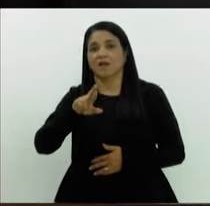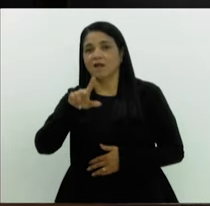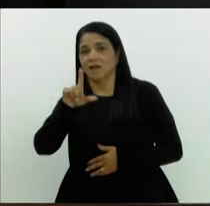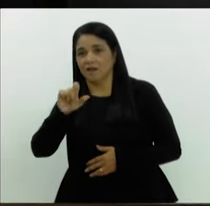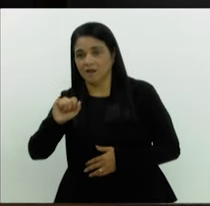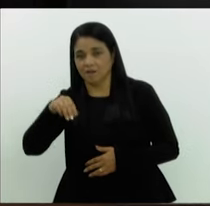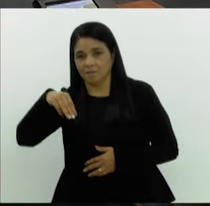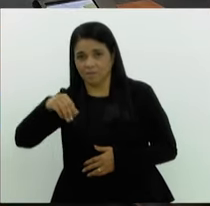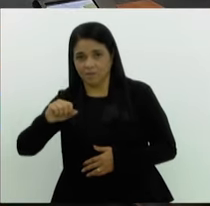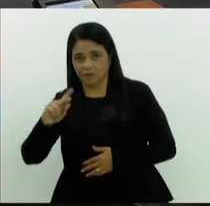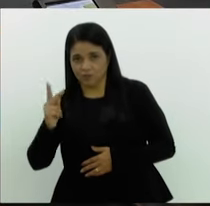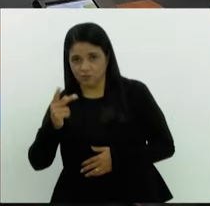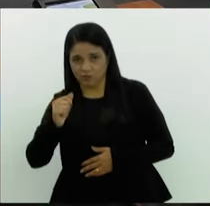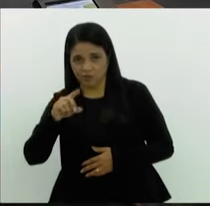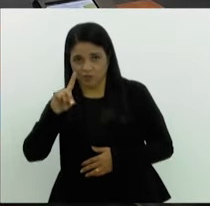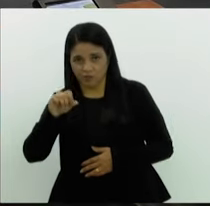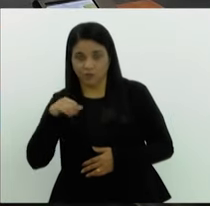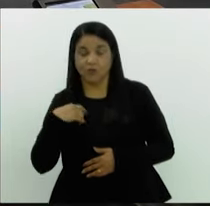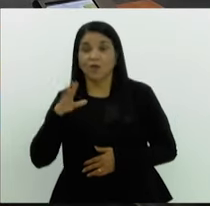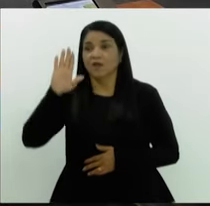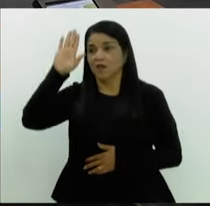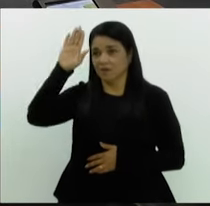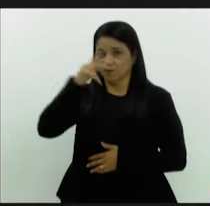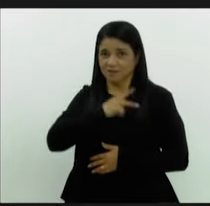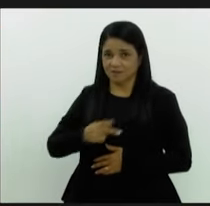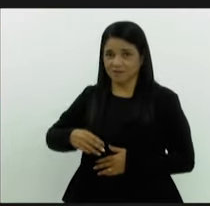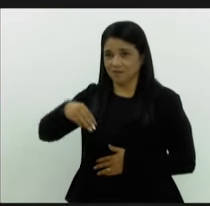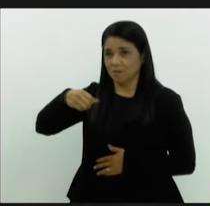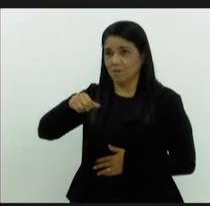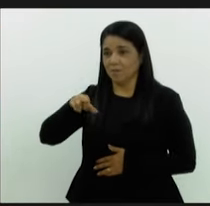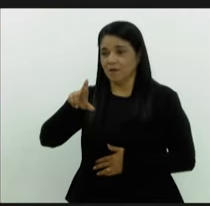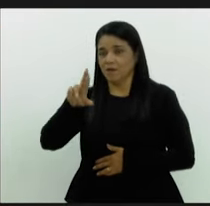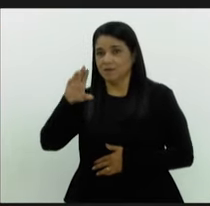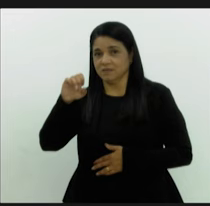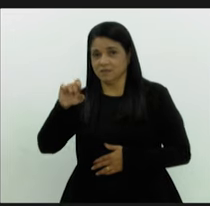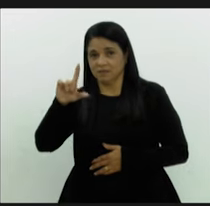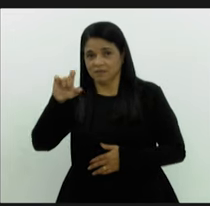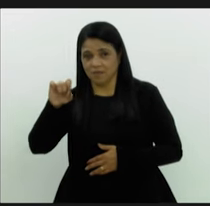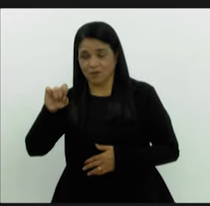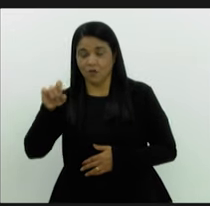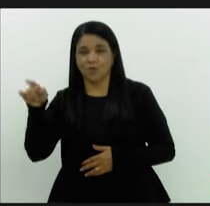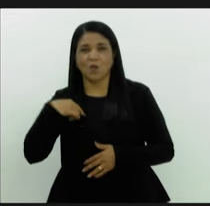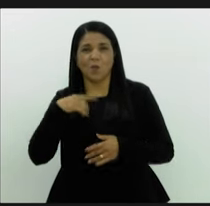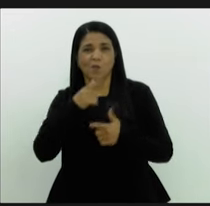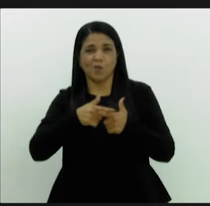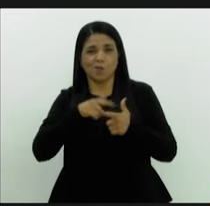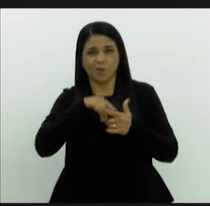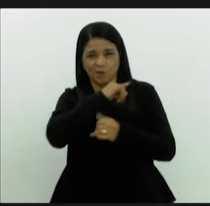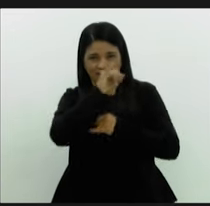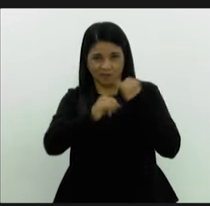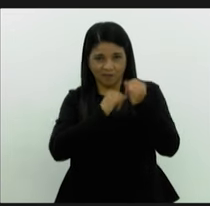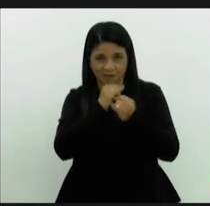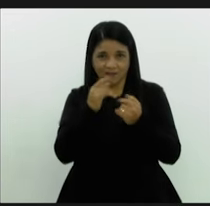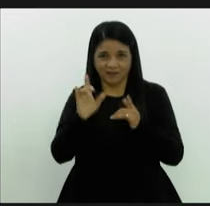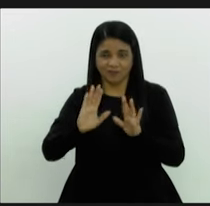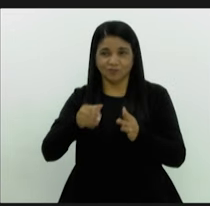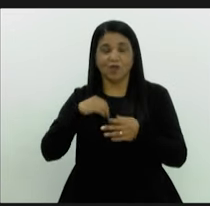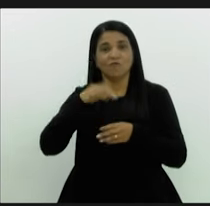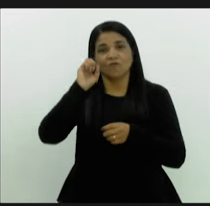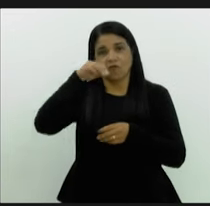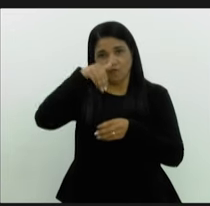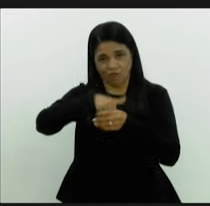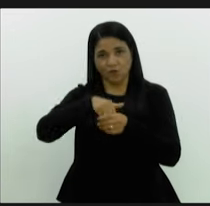Oi. Presidente, Marcelo Dino, só para consignar meu voto, que eu tenho um problema aqui na internet. Meu voto é sim, senhor. Como